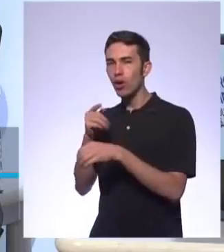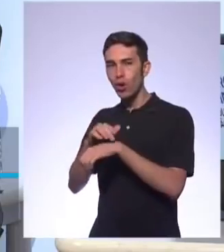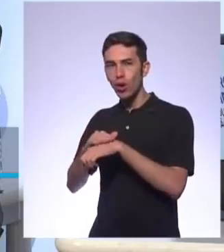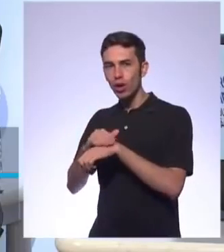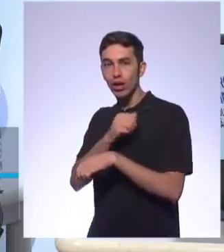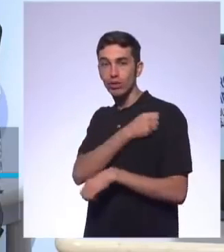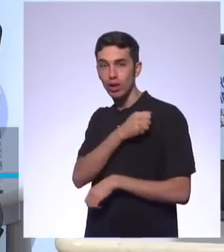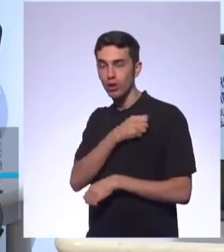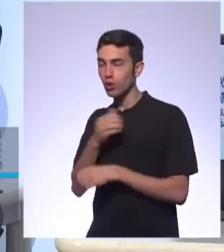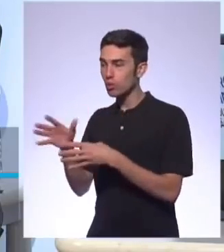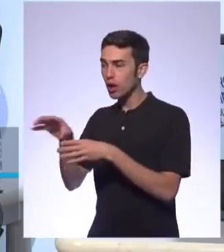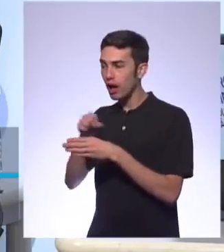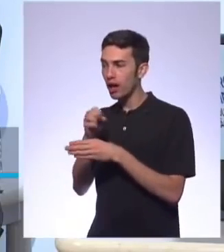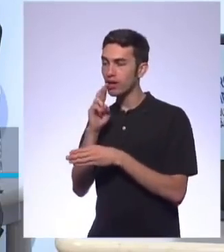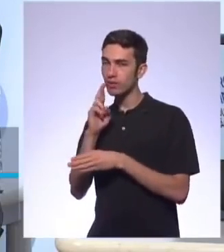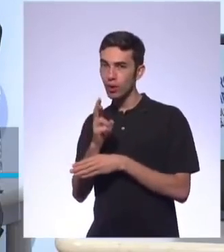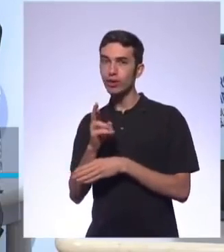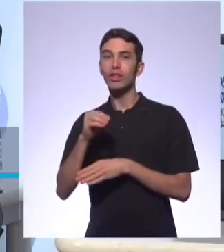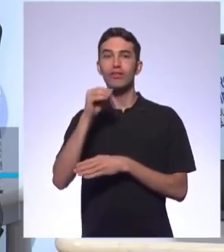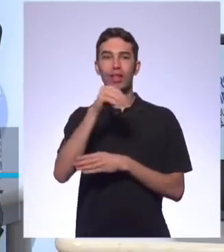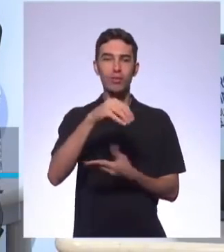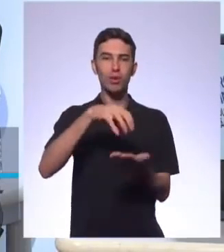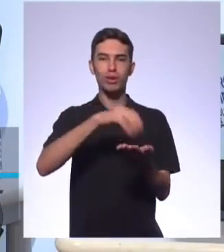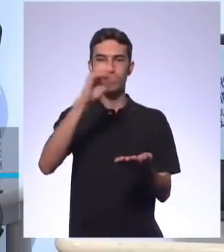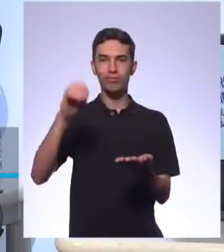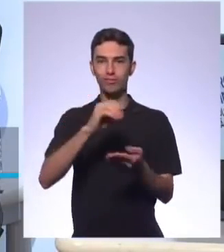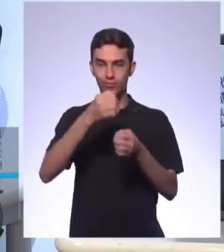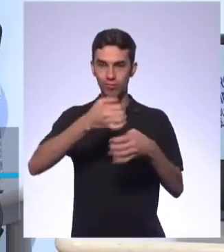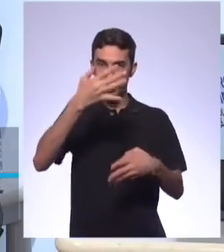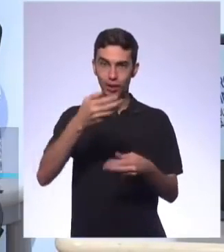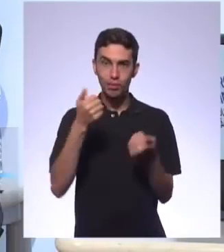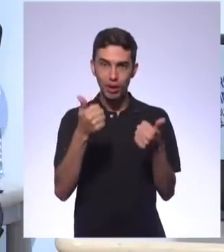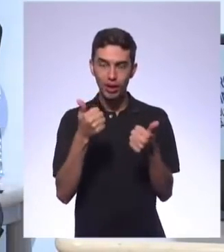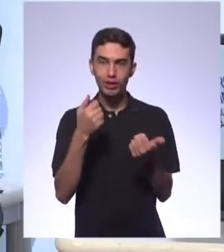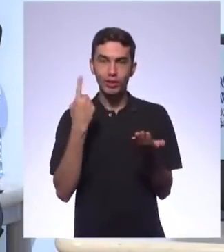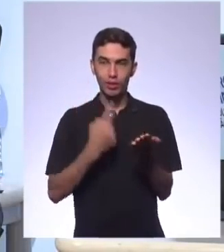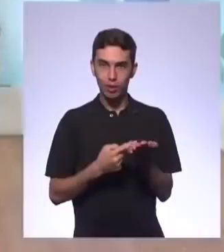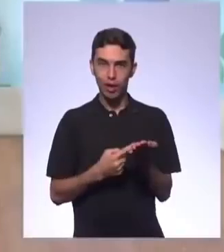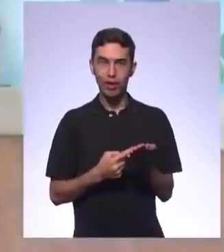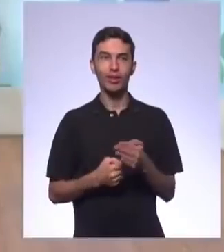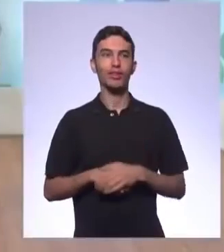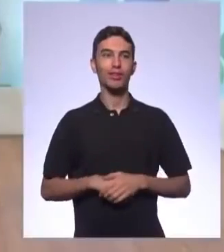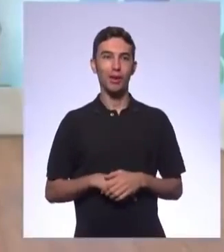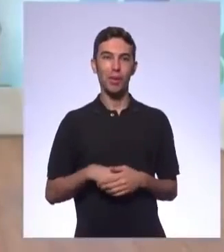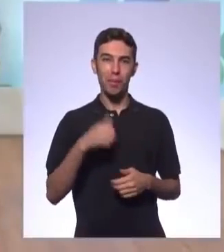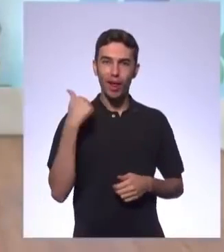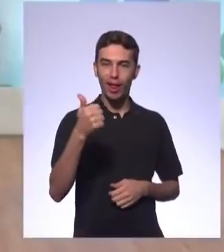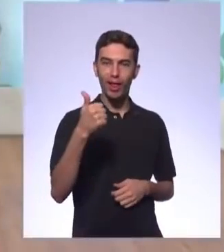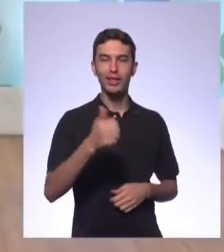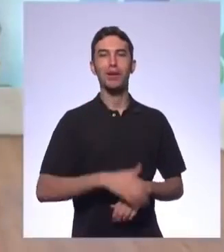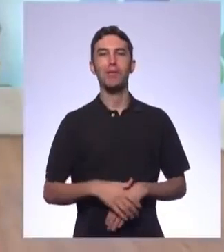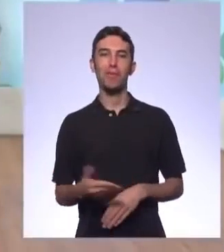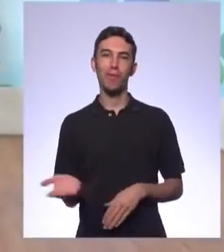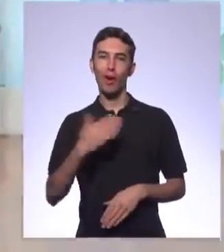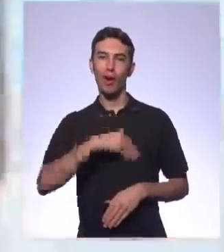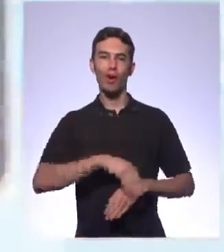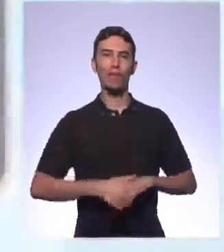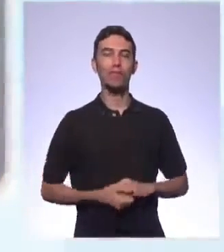resposta do aluno e colocar a resposta aqui para a gente ver essa interação com eles. Fechou? Aí, fechou. Beleza? Bora lá. Bora